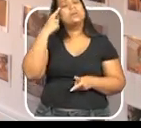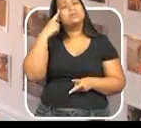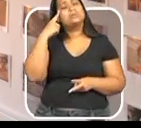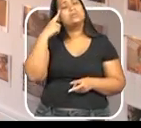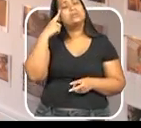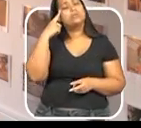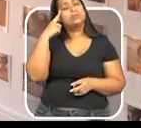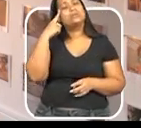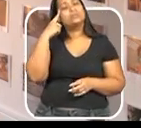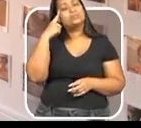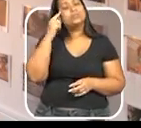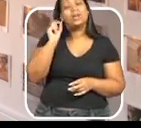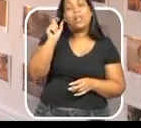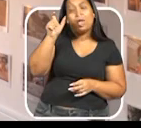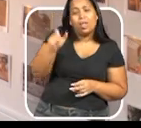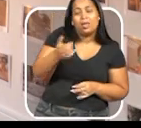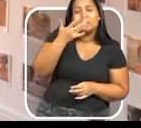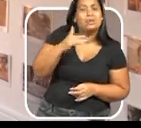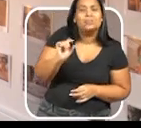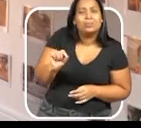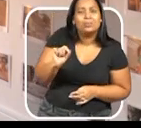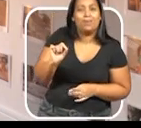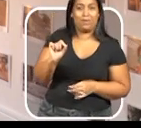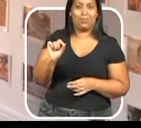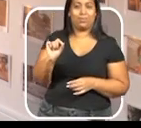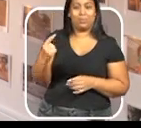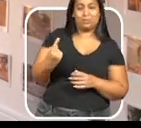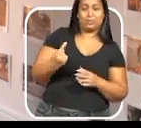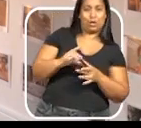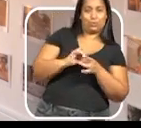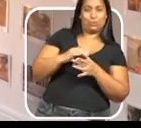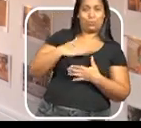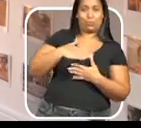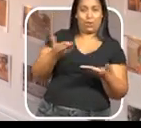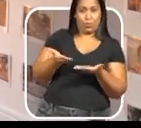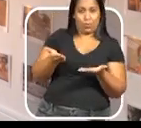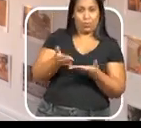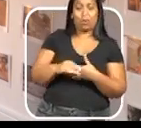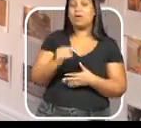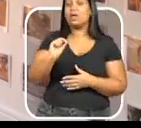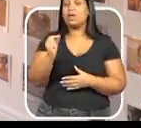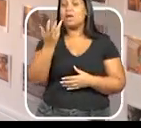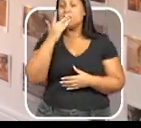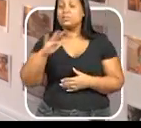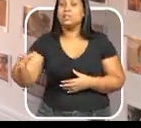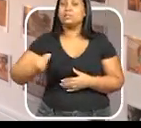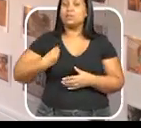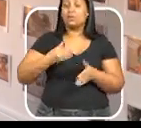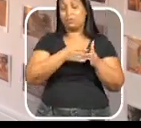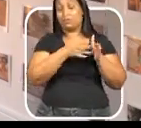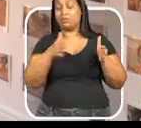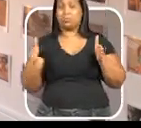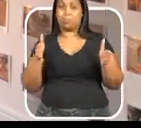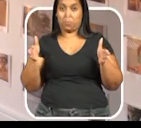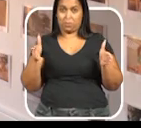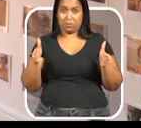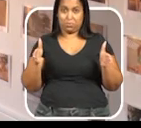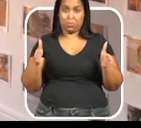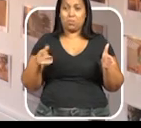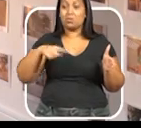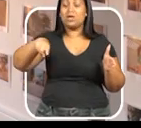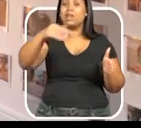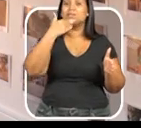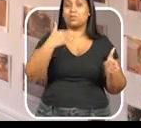assim, quem é essa criança que está me atravessando nesse momento? Quem são as crianças com quem eu convivo nesse momento e o que elas